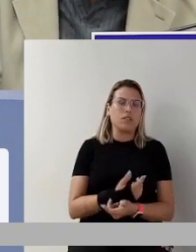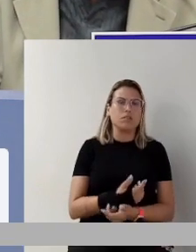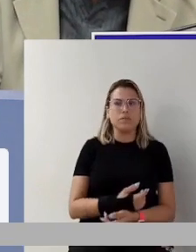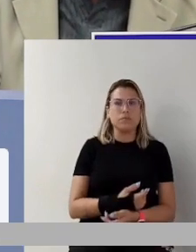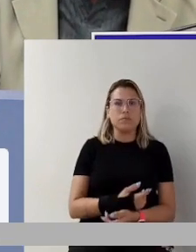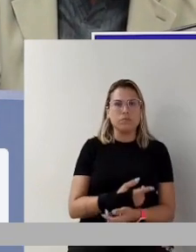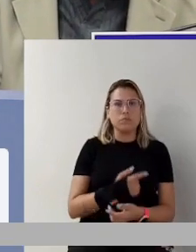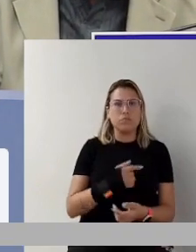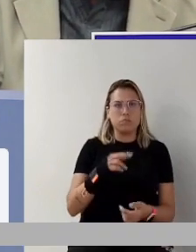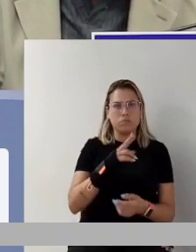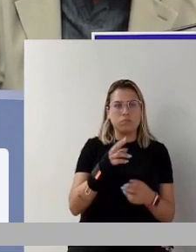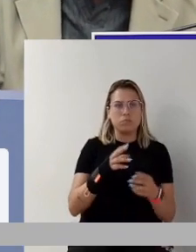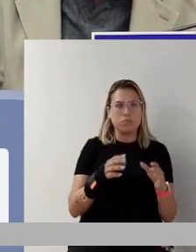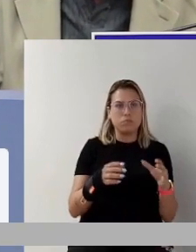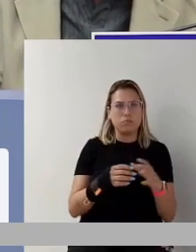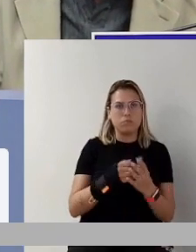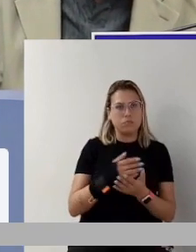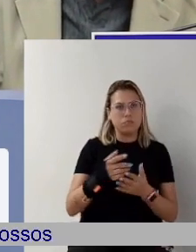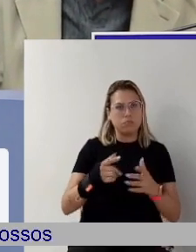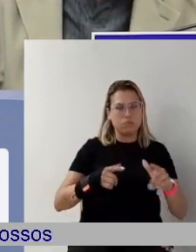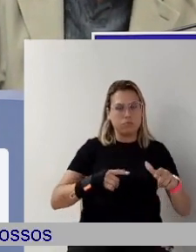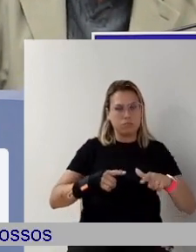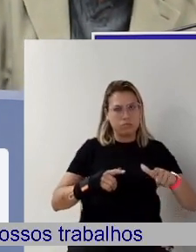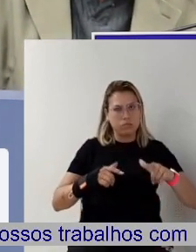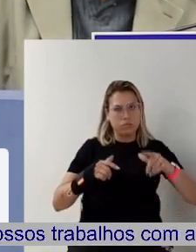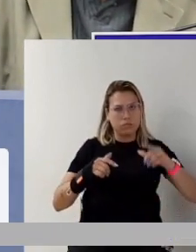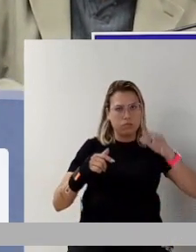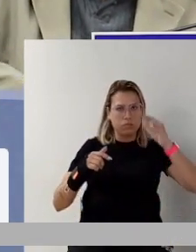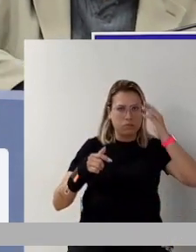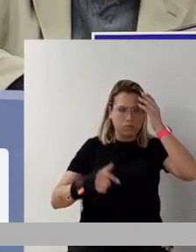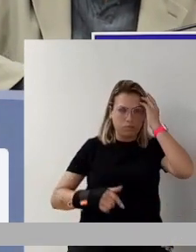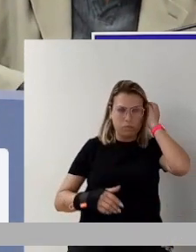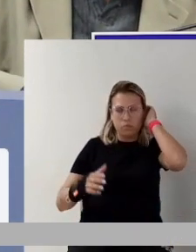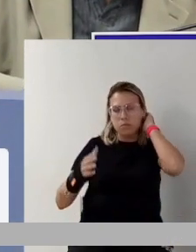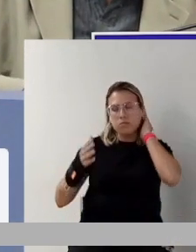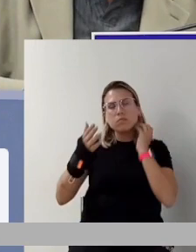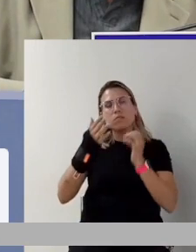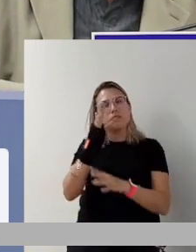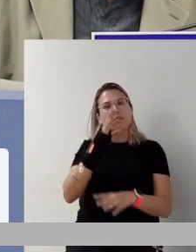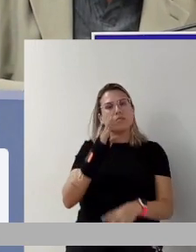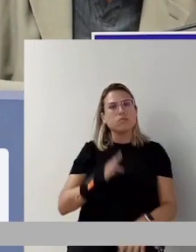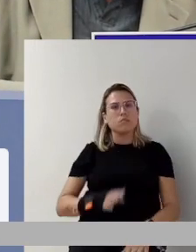nome da comunidade iniciamos nossos trabalhos com a execução do Hino Nacional